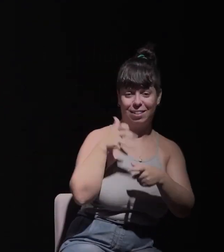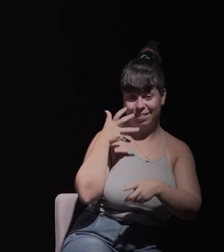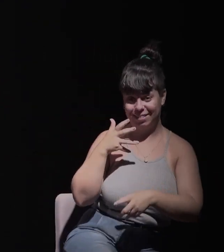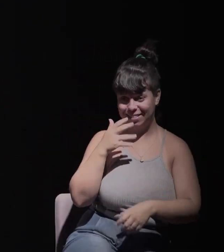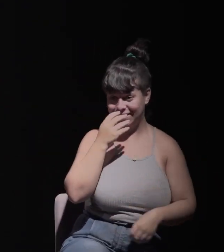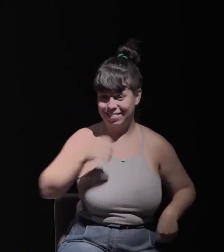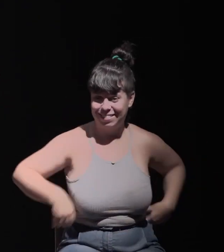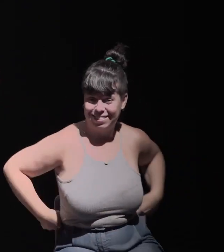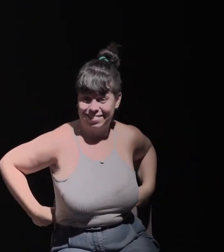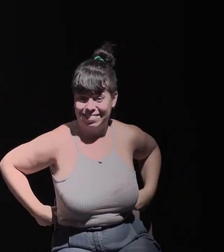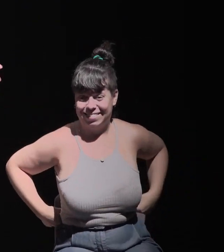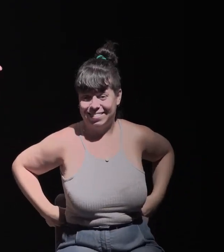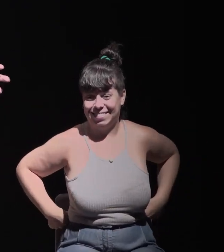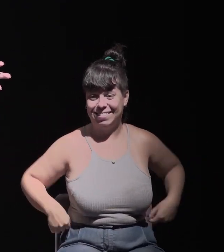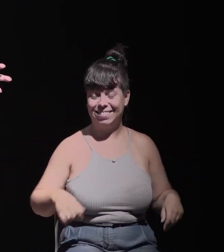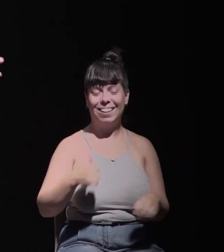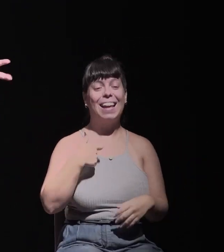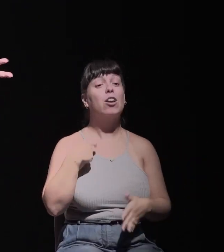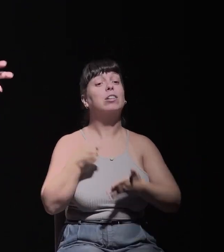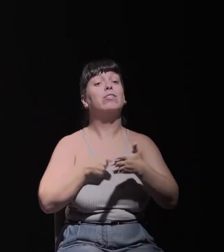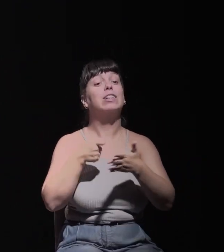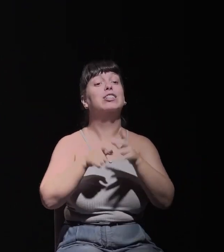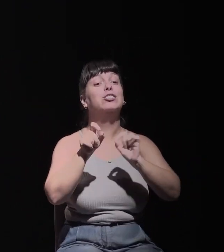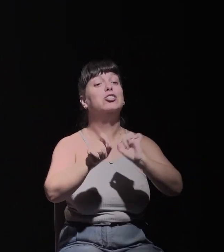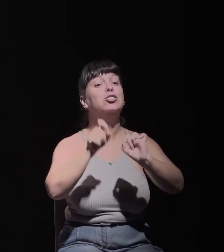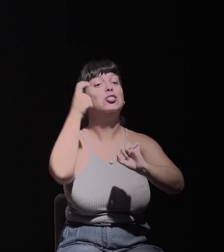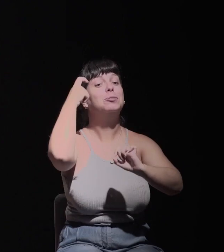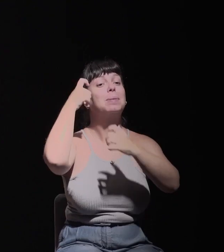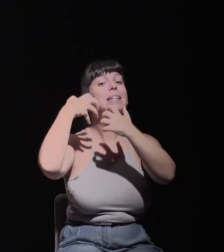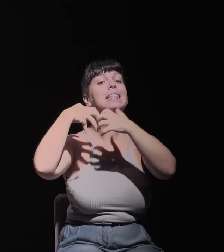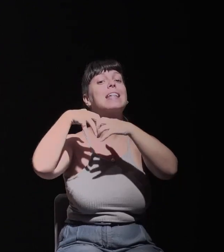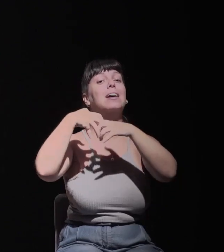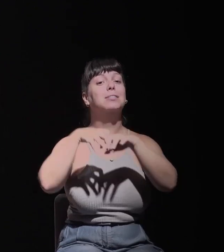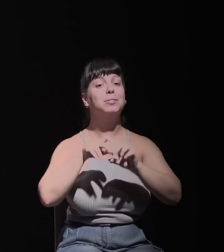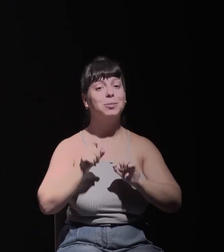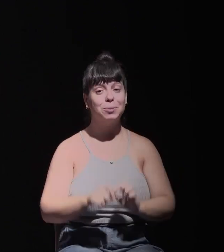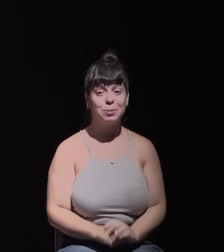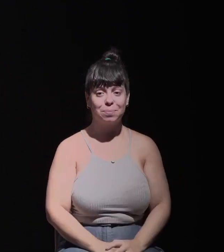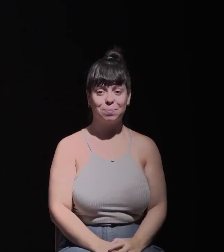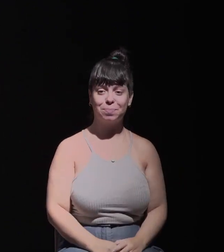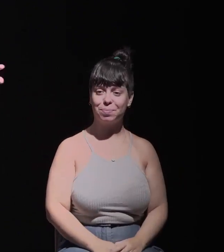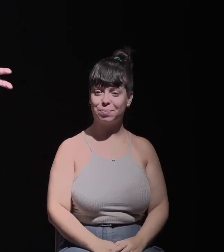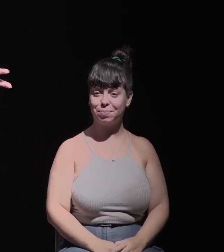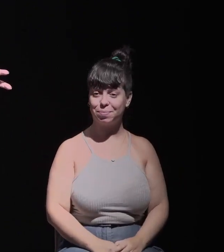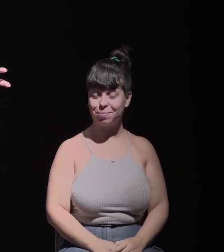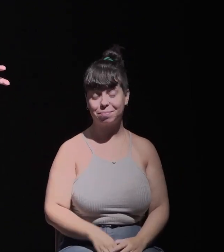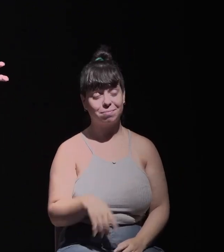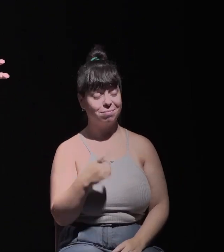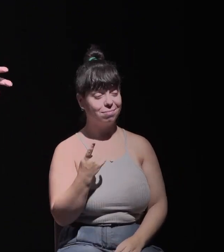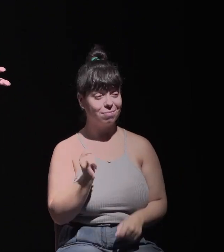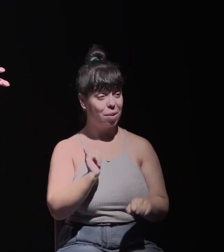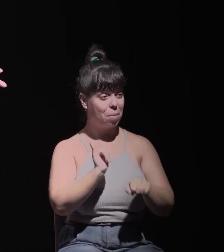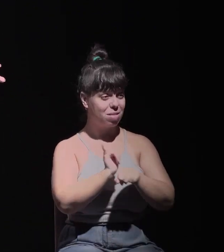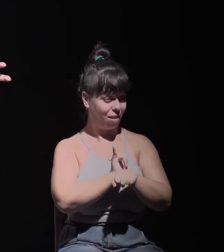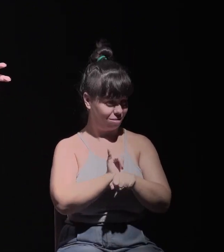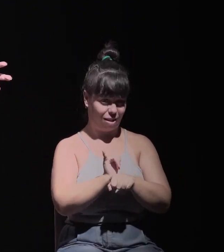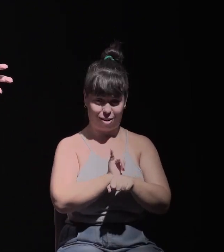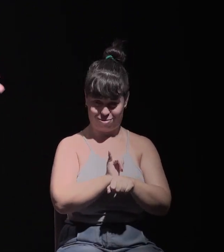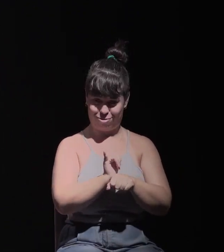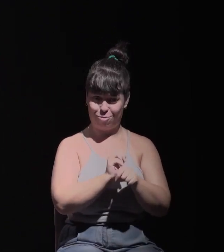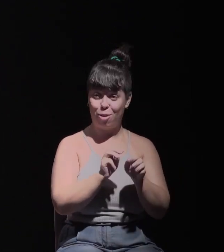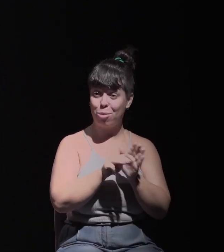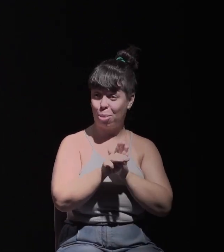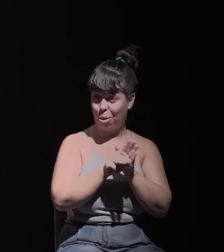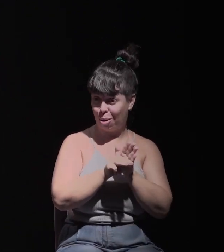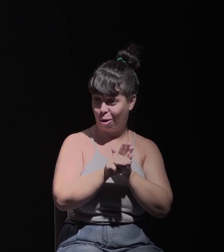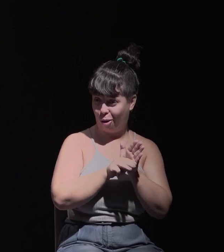Como que eu tenho defendido e pensado muito que uma estratégia metodológica para a